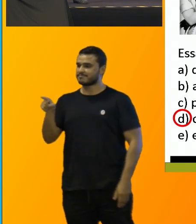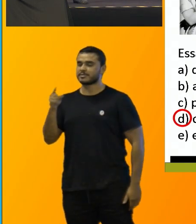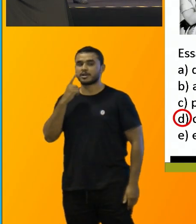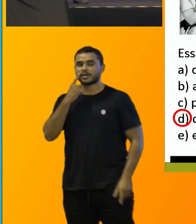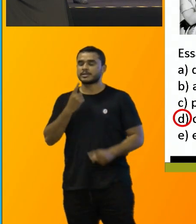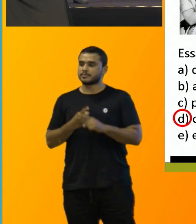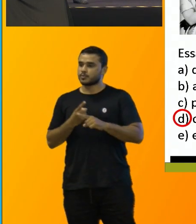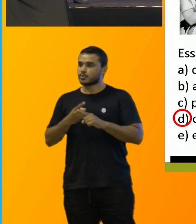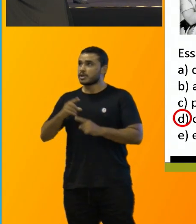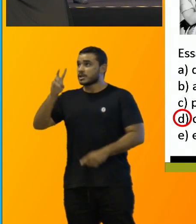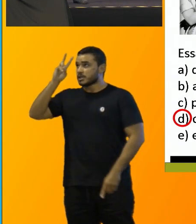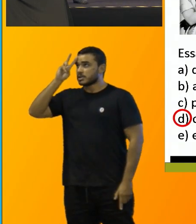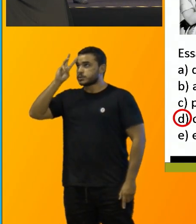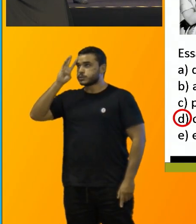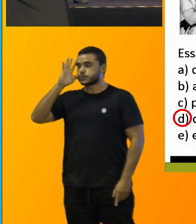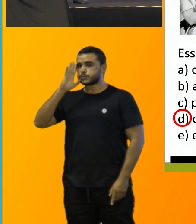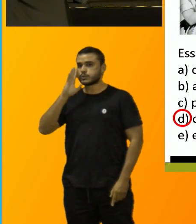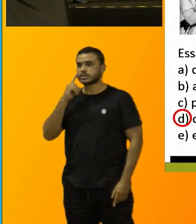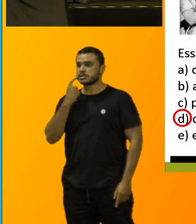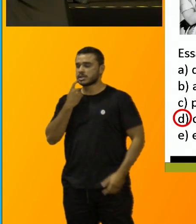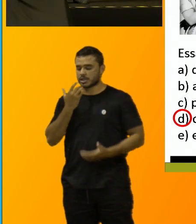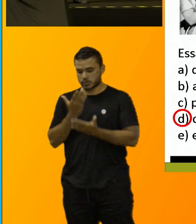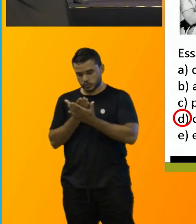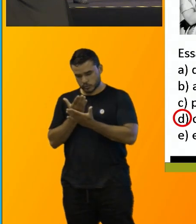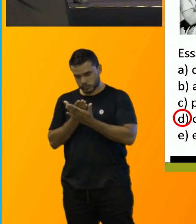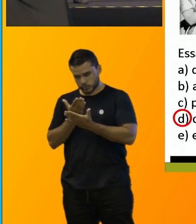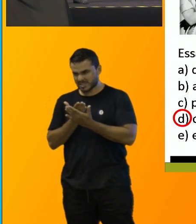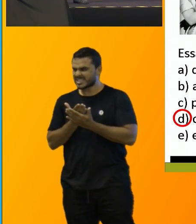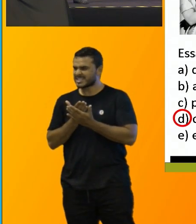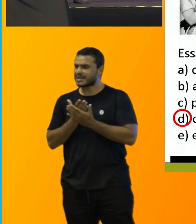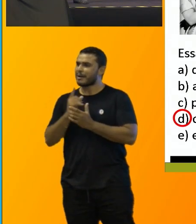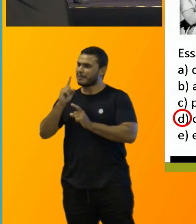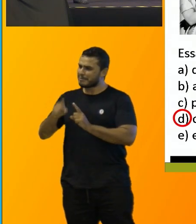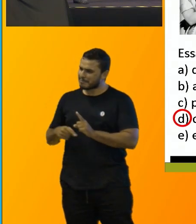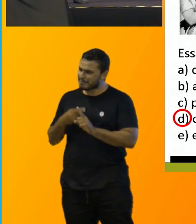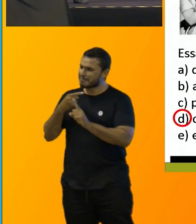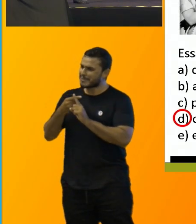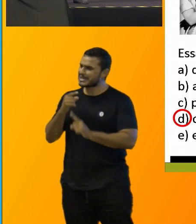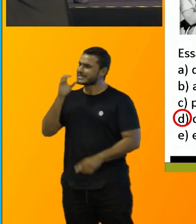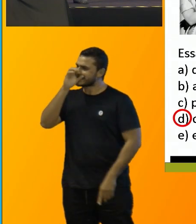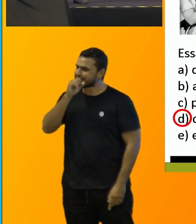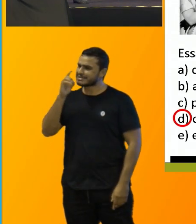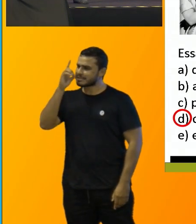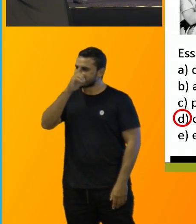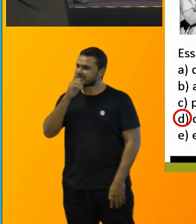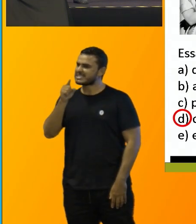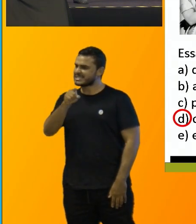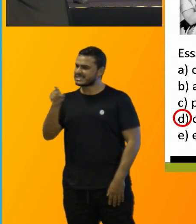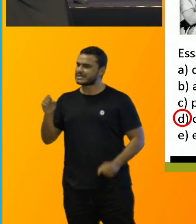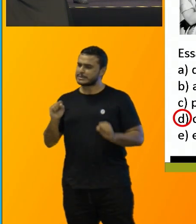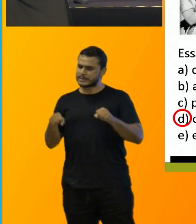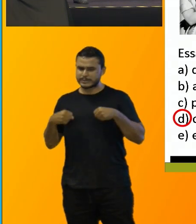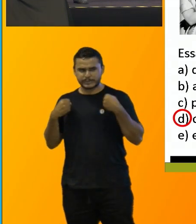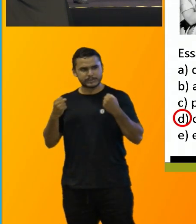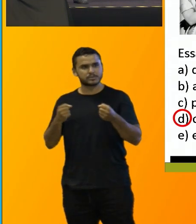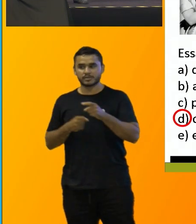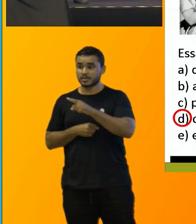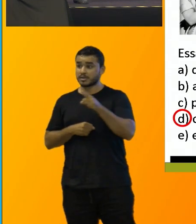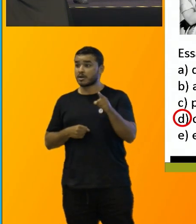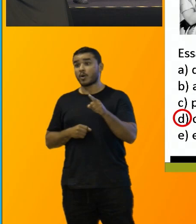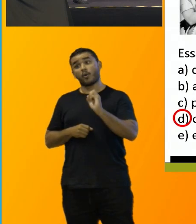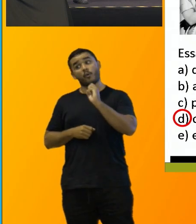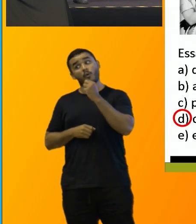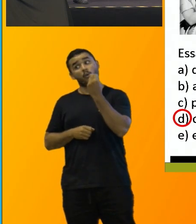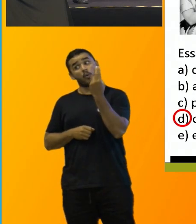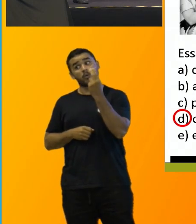rotina grande, seja na escola, seja no trabalho, para quem trabalha e se